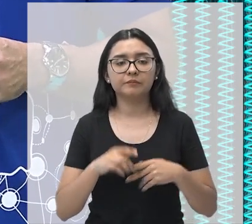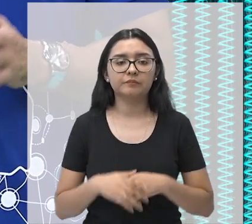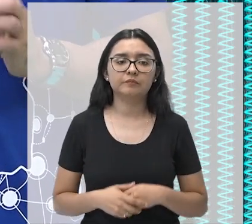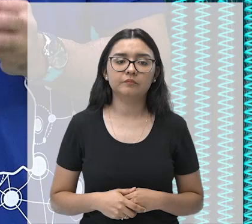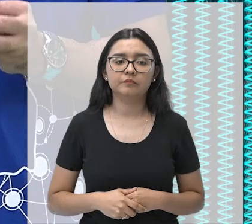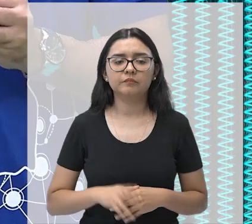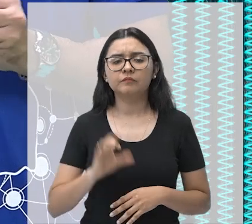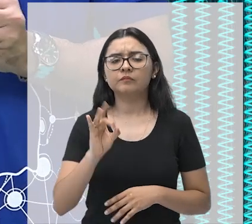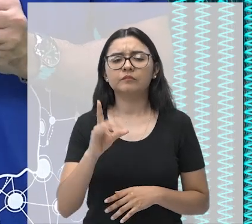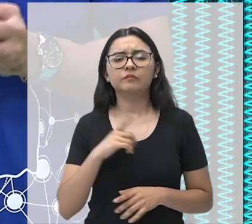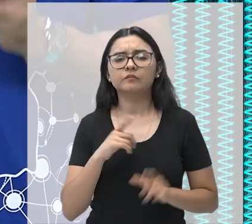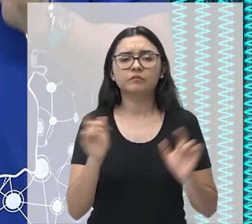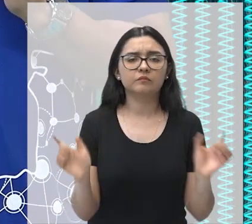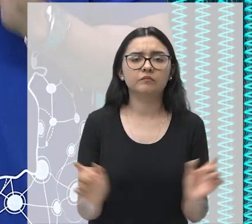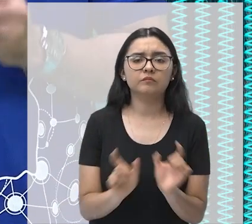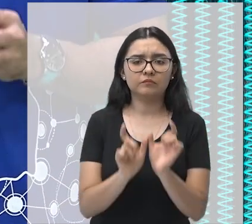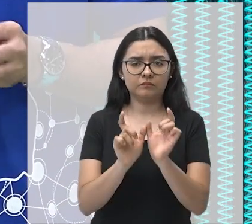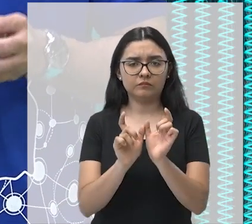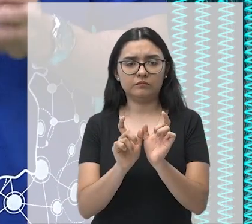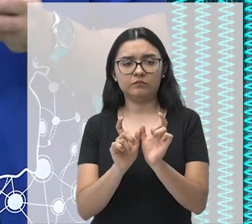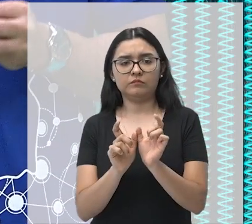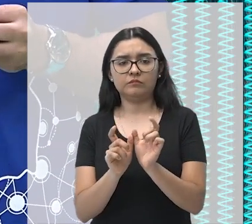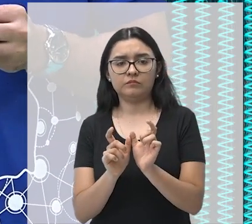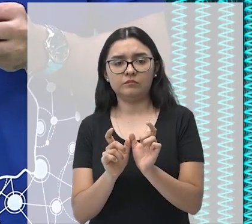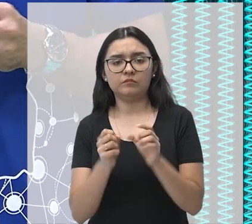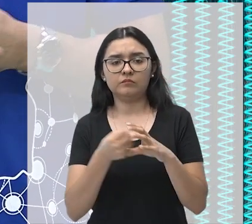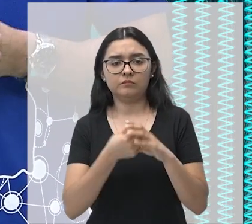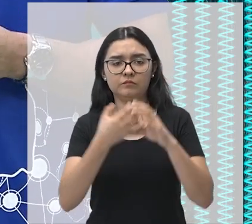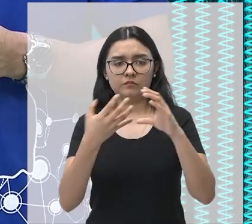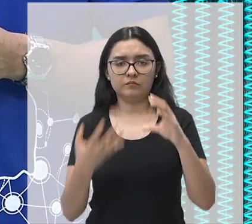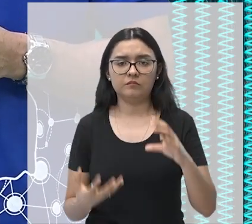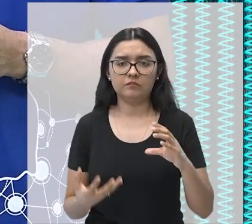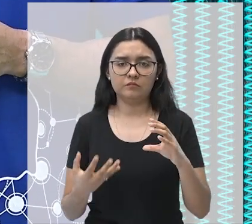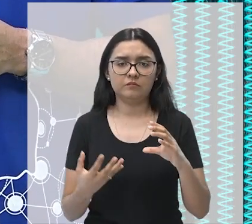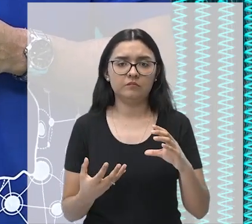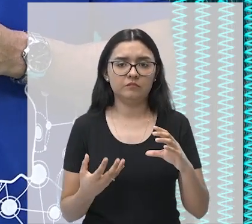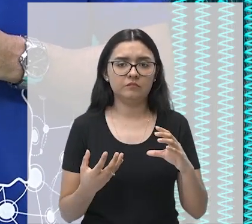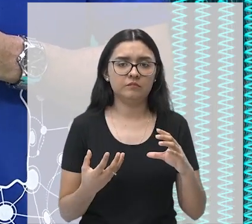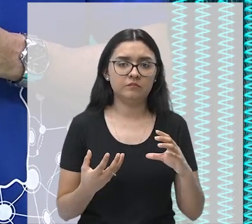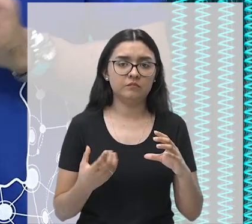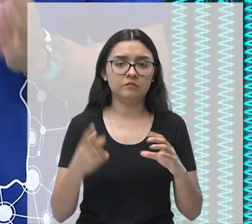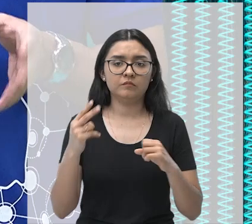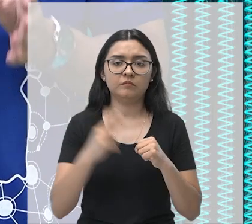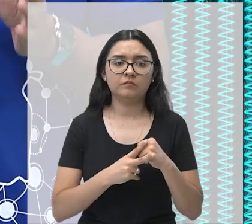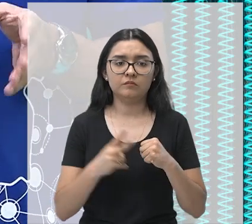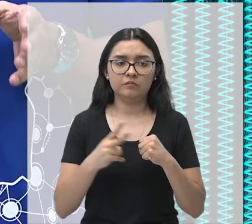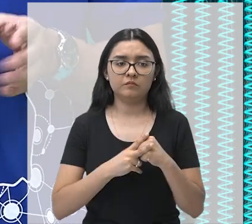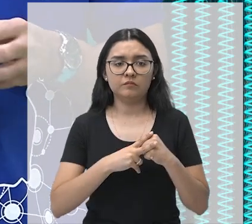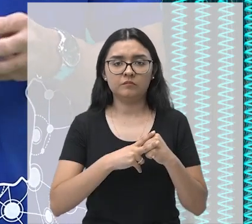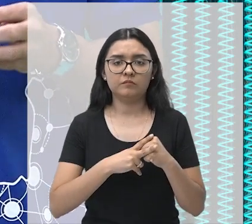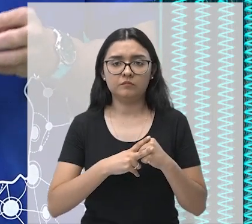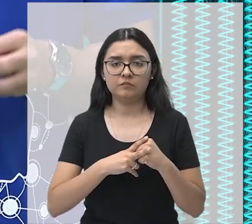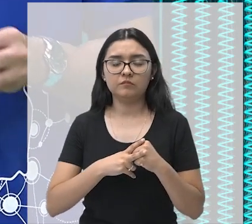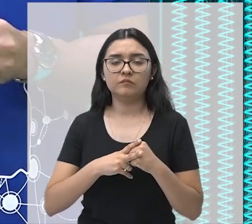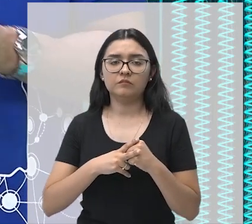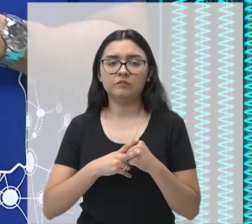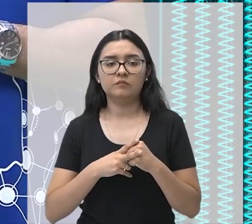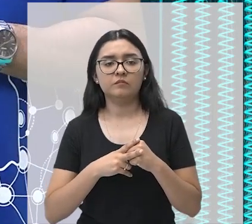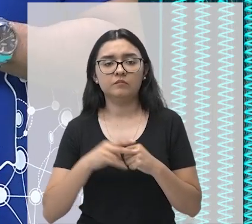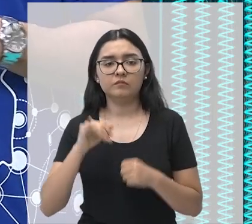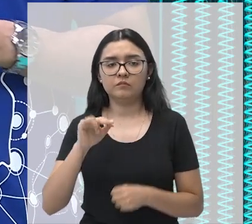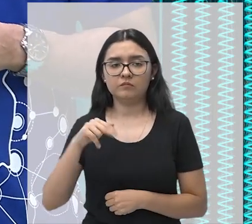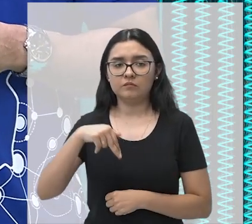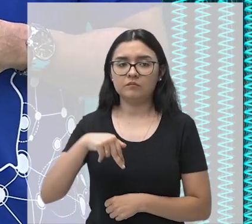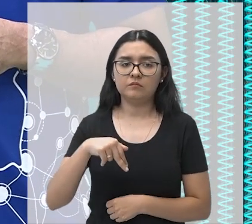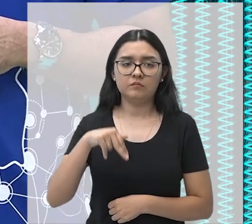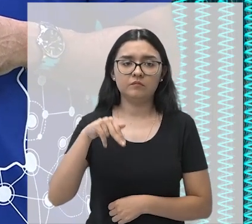caso aqui, ele só está aqui para formar, para caracterizar esse verbo como infinitivo, né, como um verbo